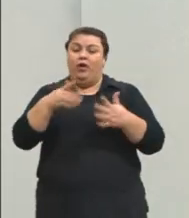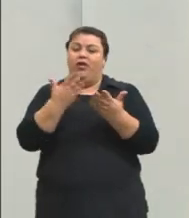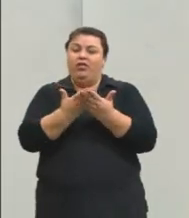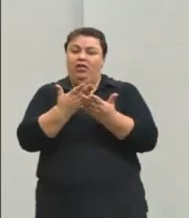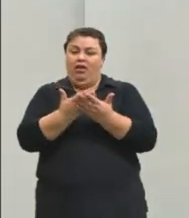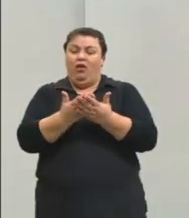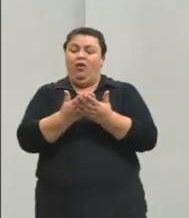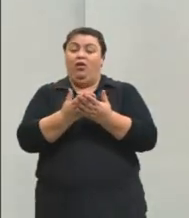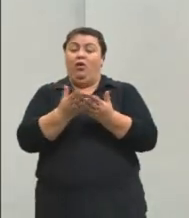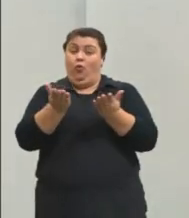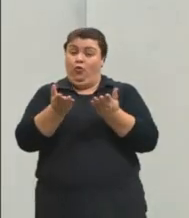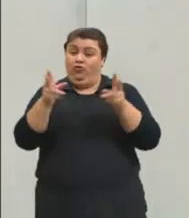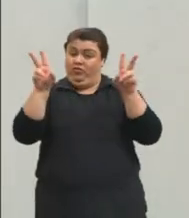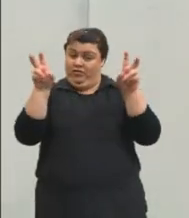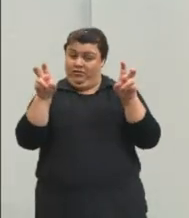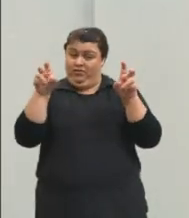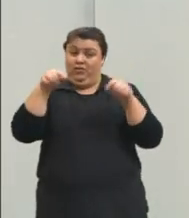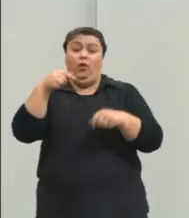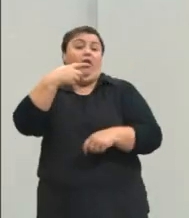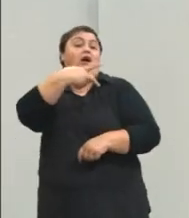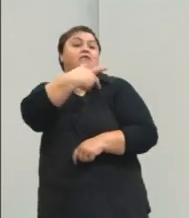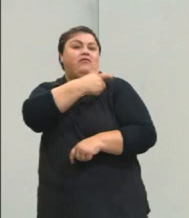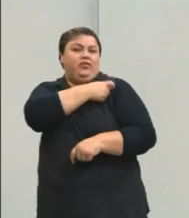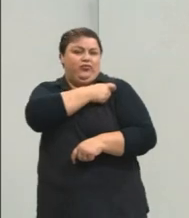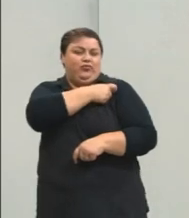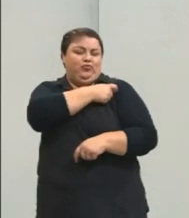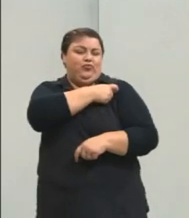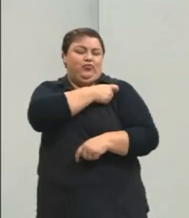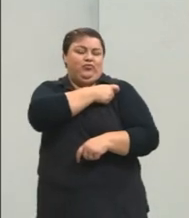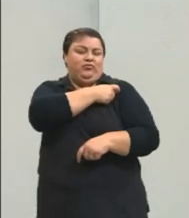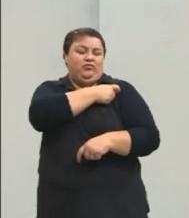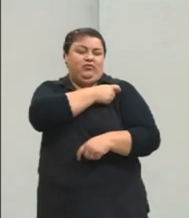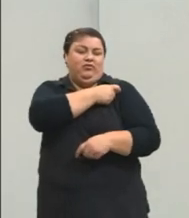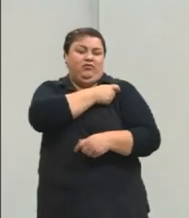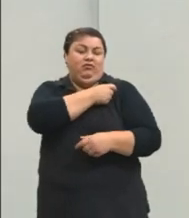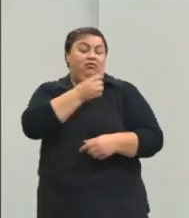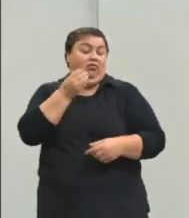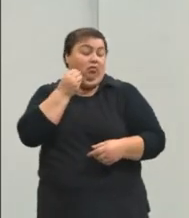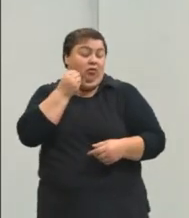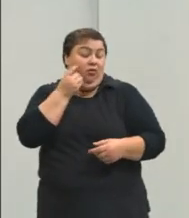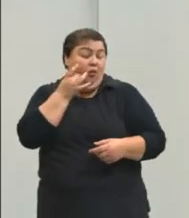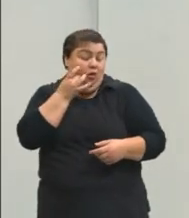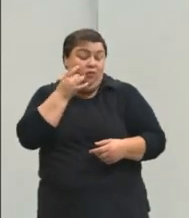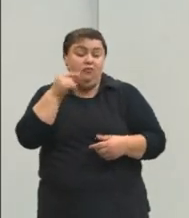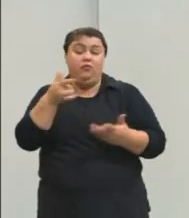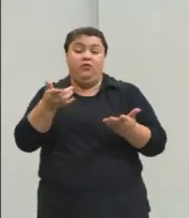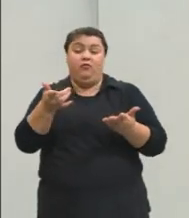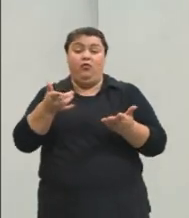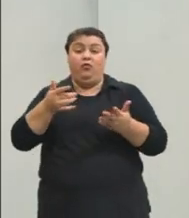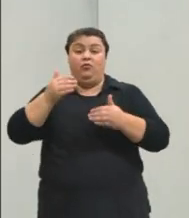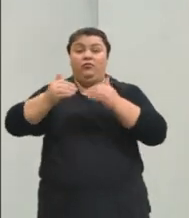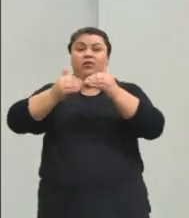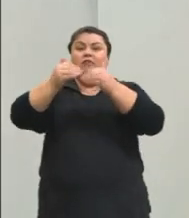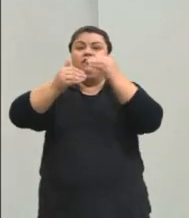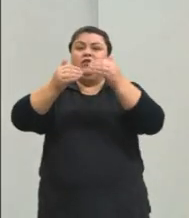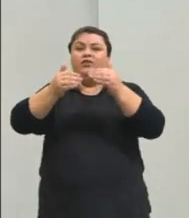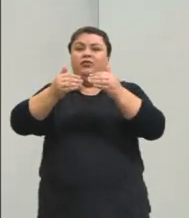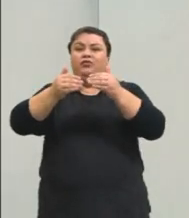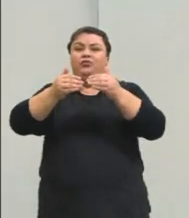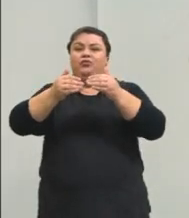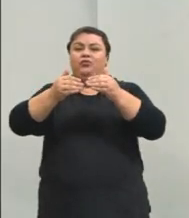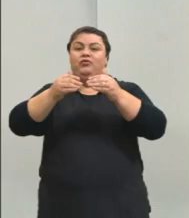tema. Bom, a vacina é fato, né? Que é foi um dos maiores avanços da medicina, né? Da